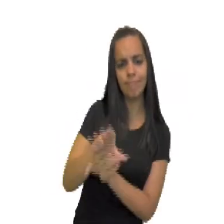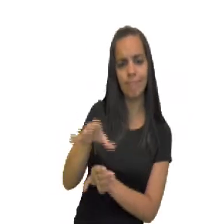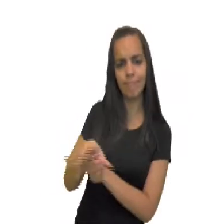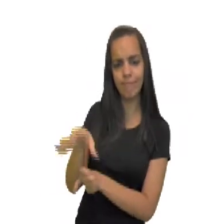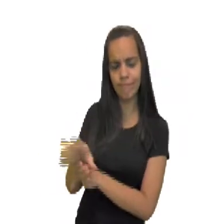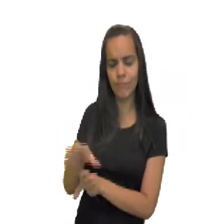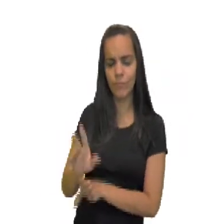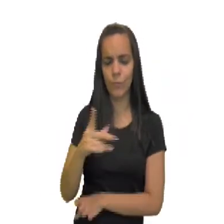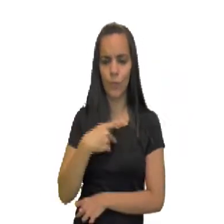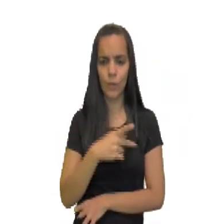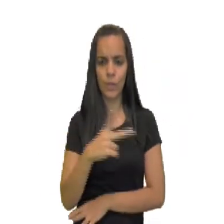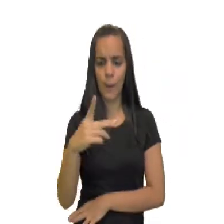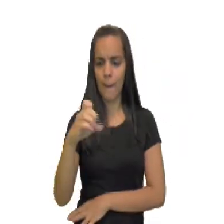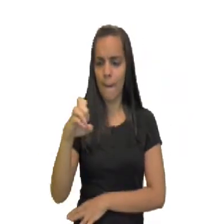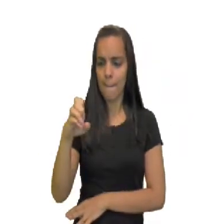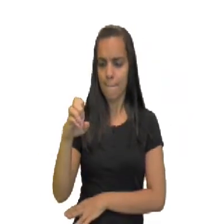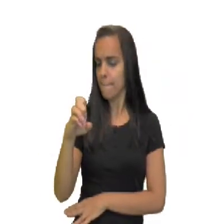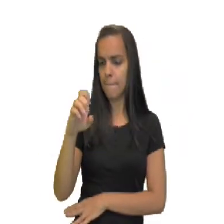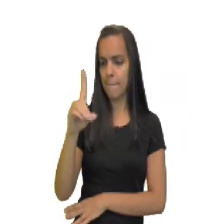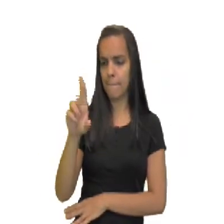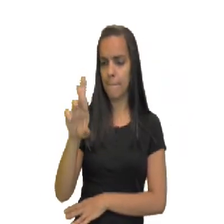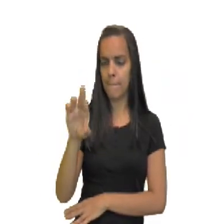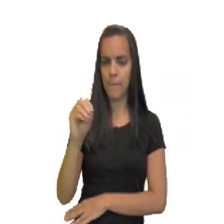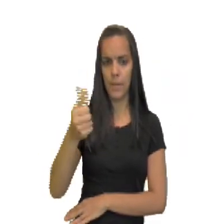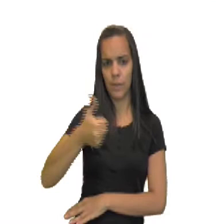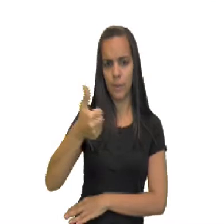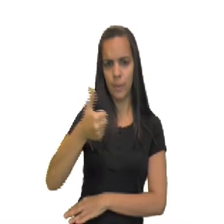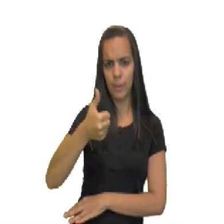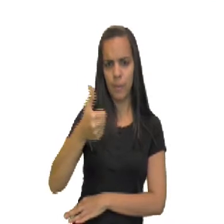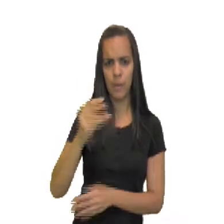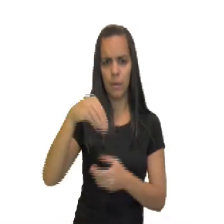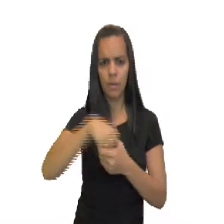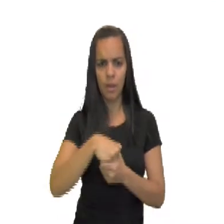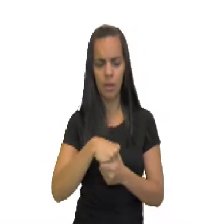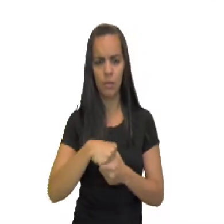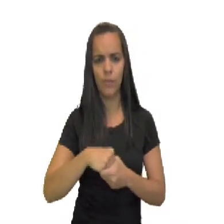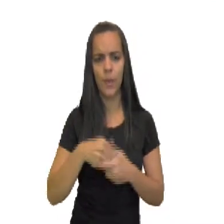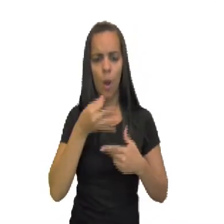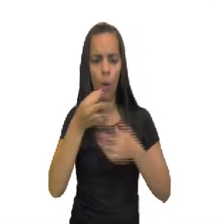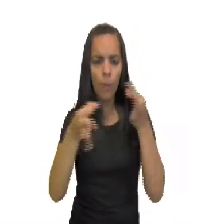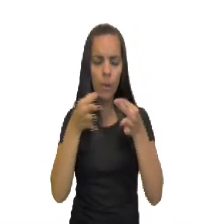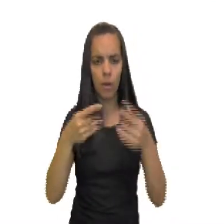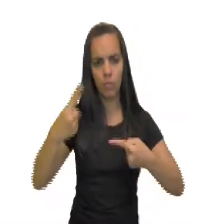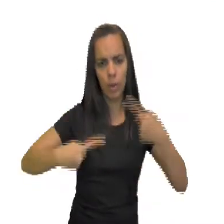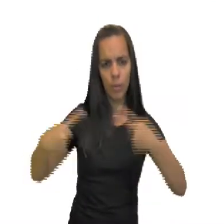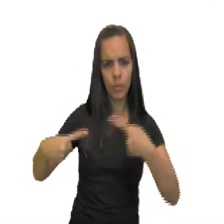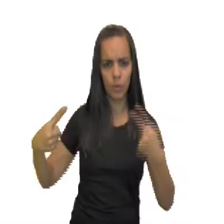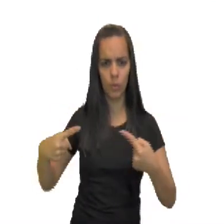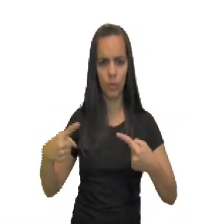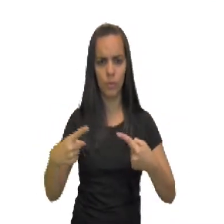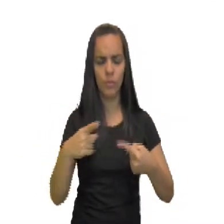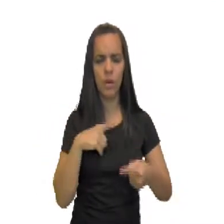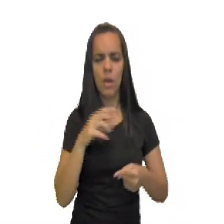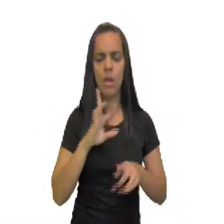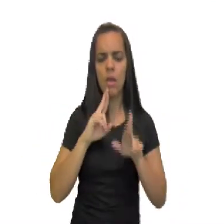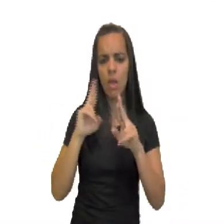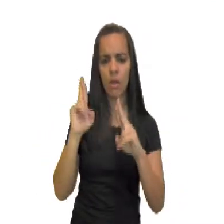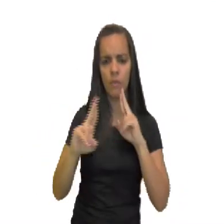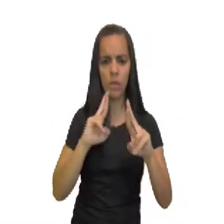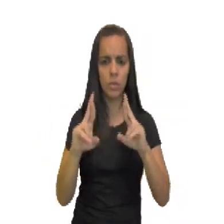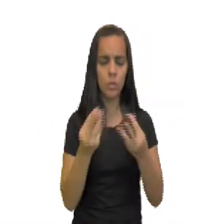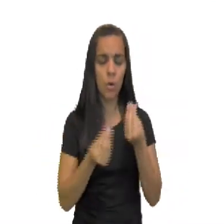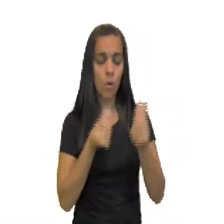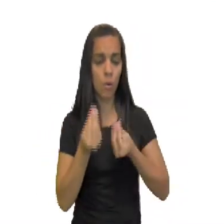Pedro I em importantes decisões políticas que refletiram no futuro da nação, como o Dia